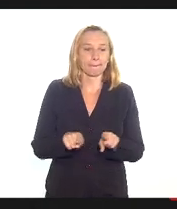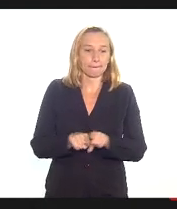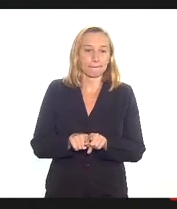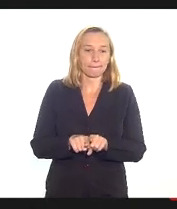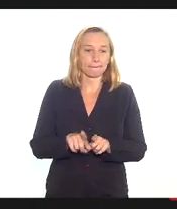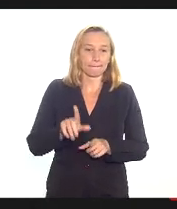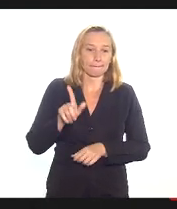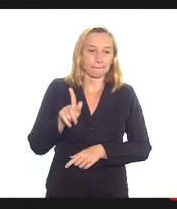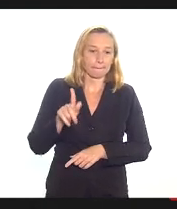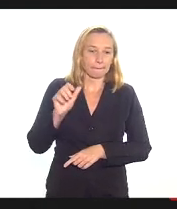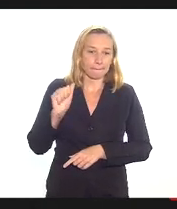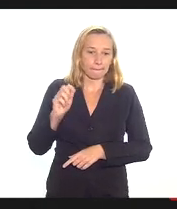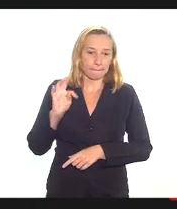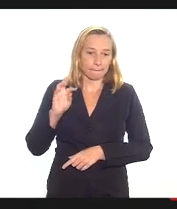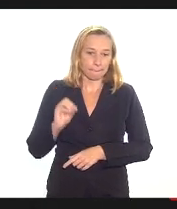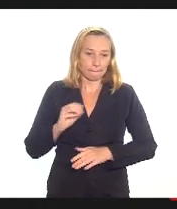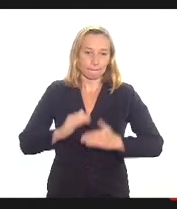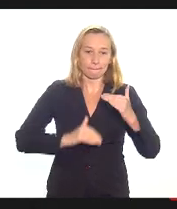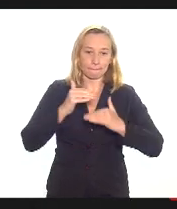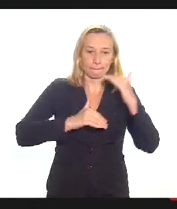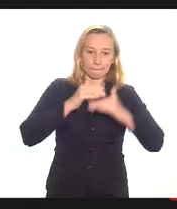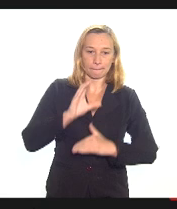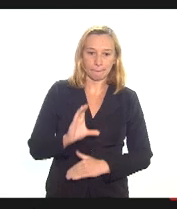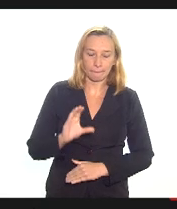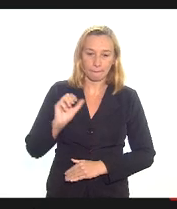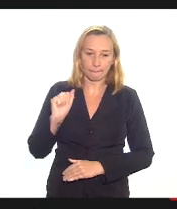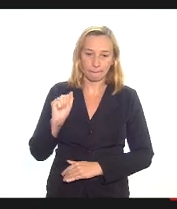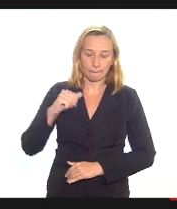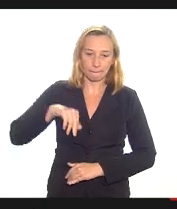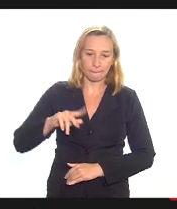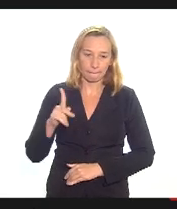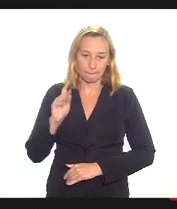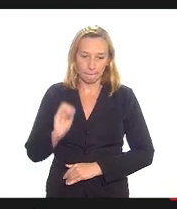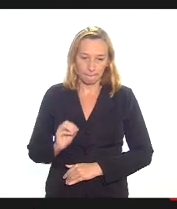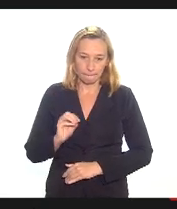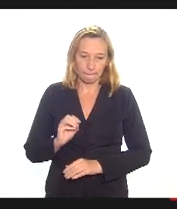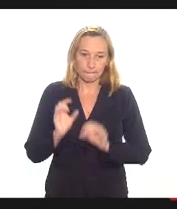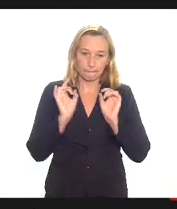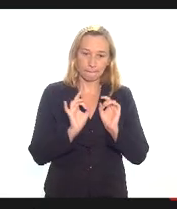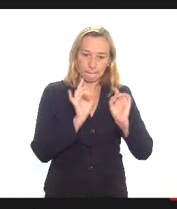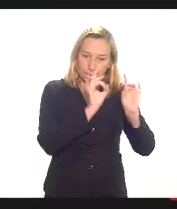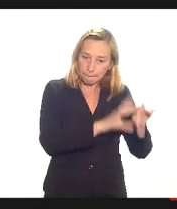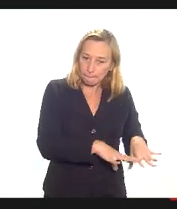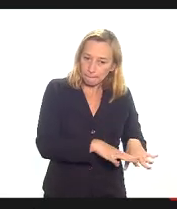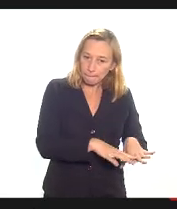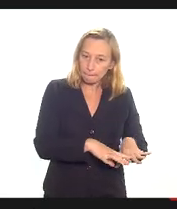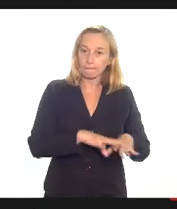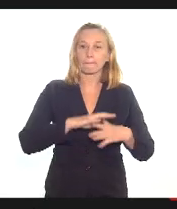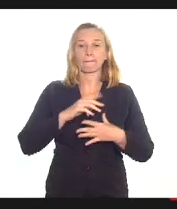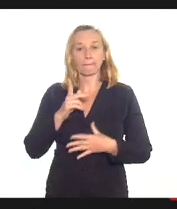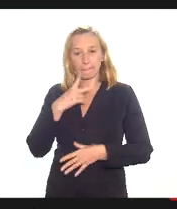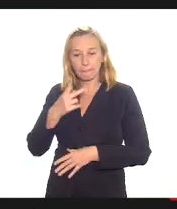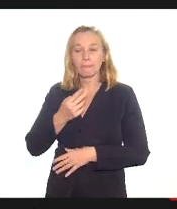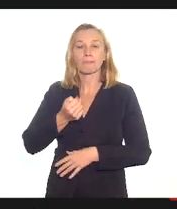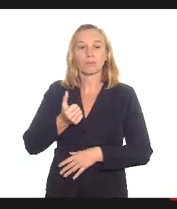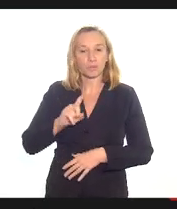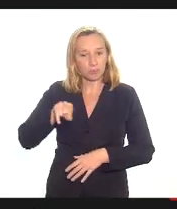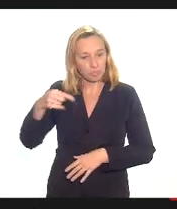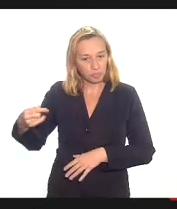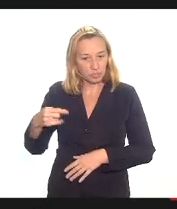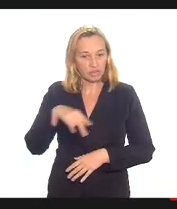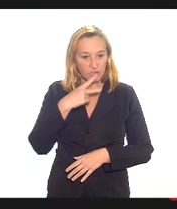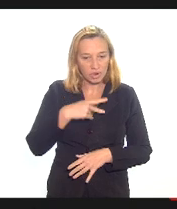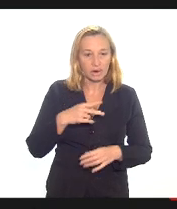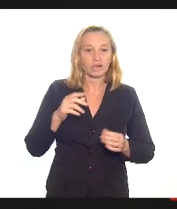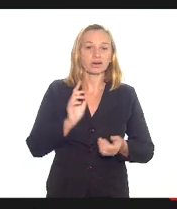de desenvolvimento do campo, que inclui provisionamento de abandono, e a gente vai falar um pouquinho disso depois, porque